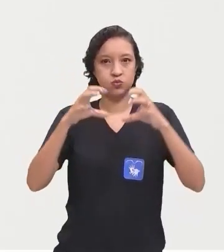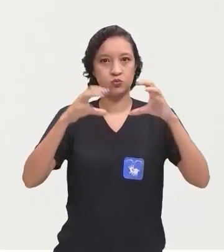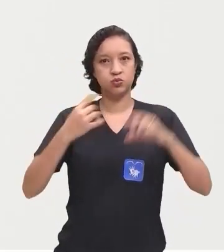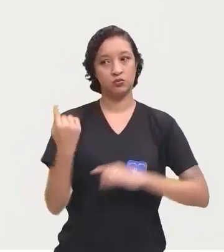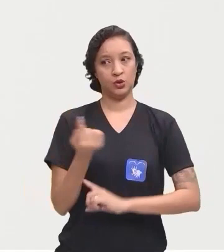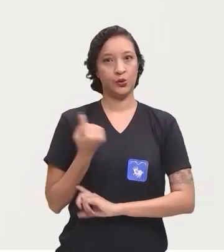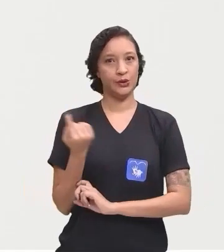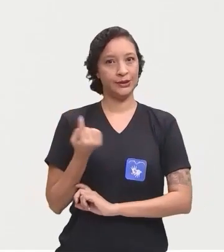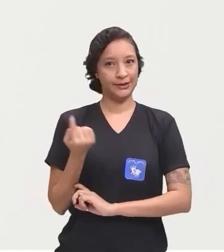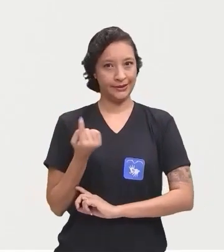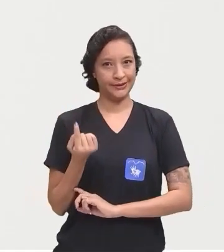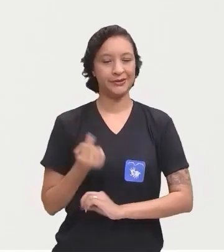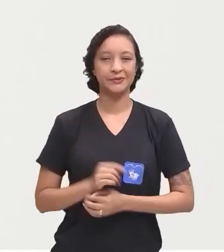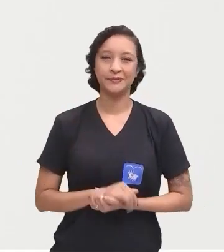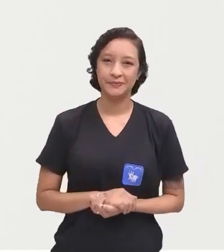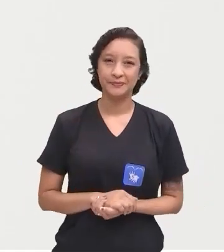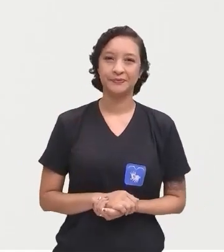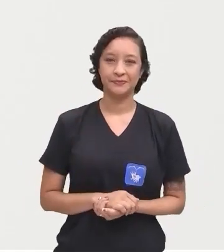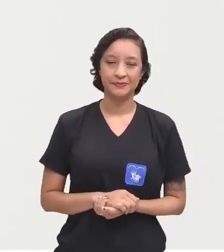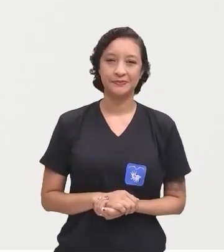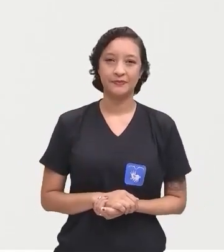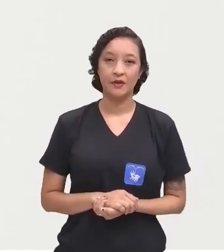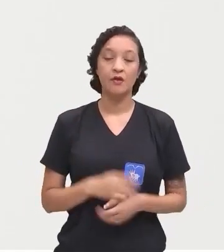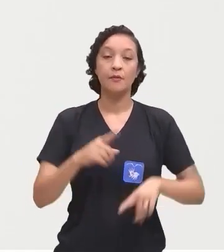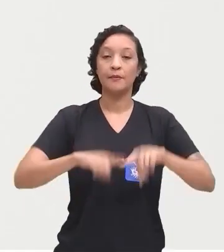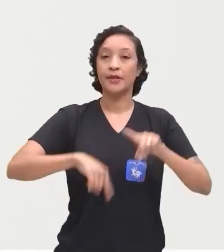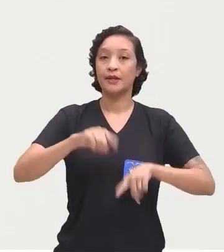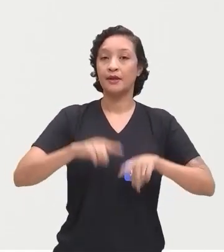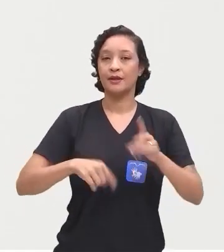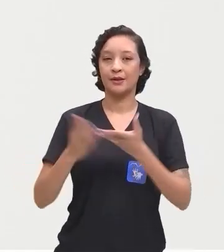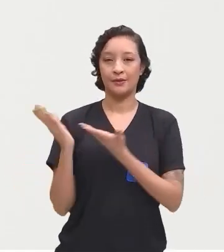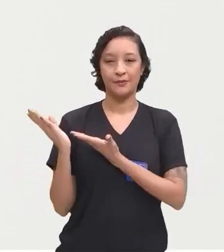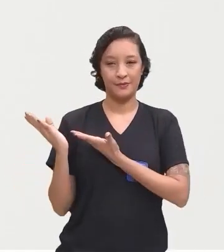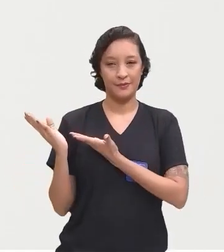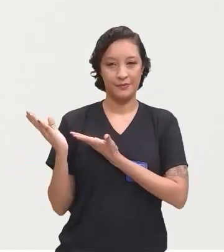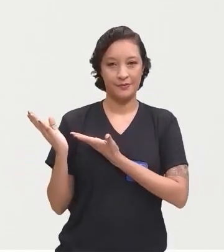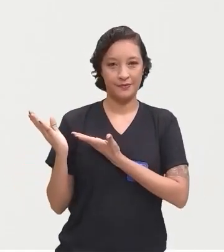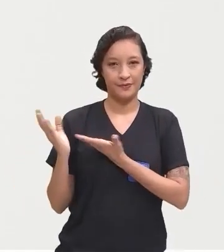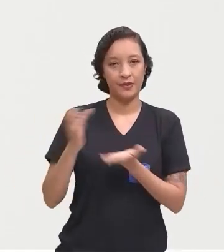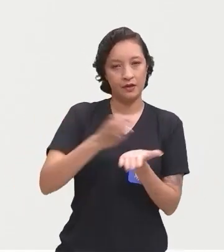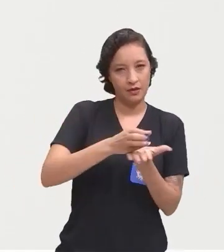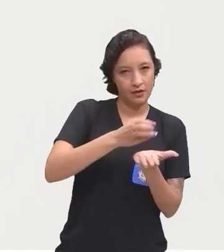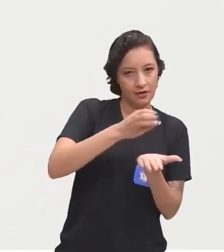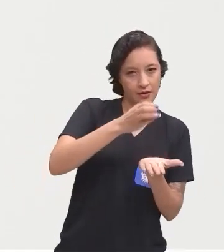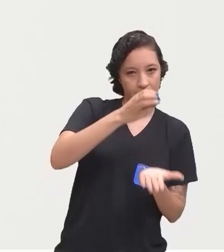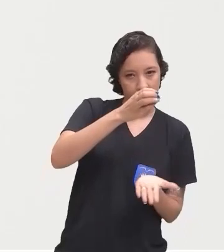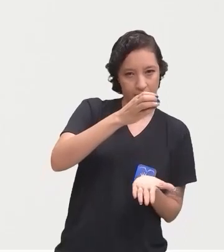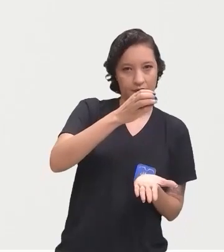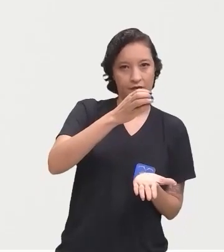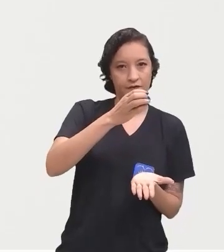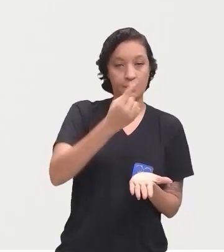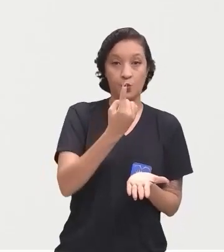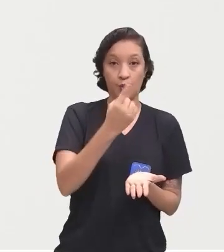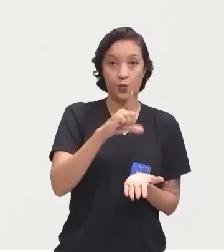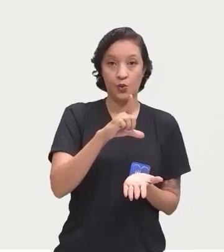enche sozinho. O nosso material foi uma garrafa plástica de 1